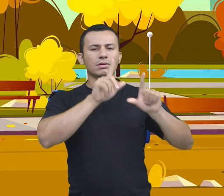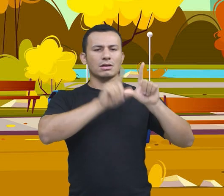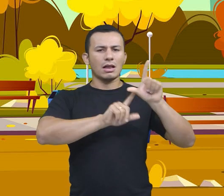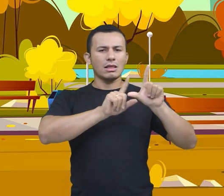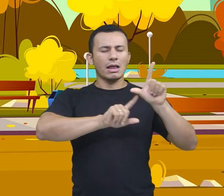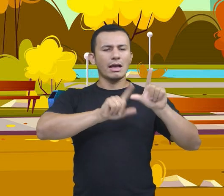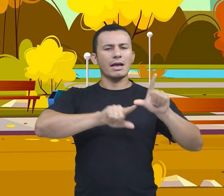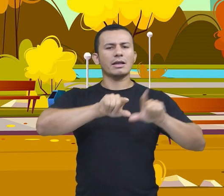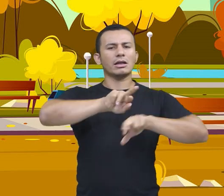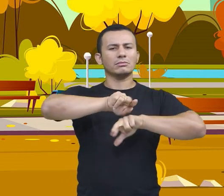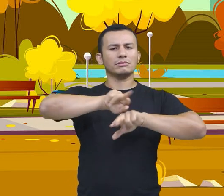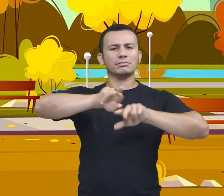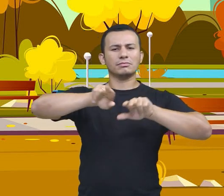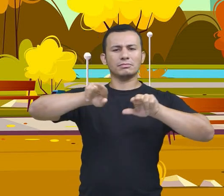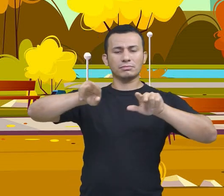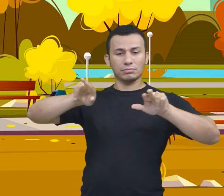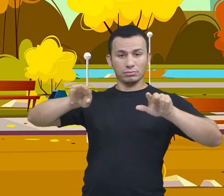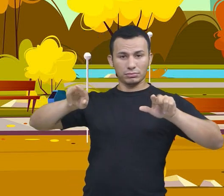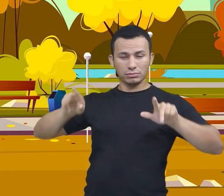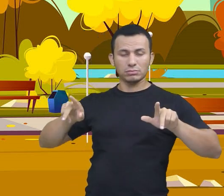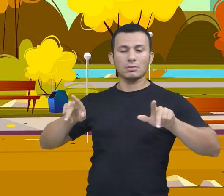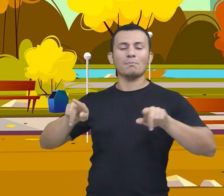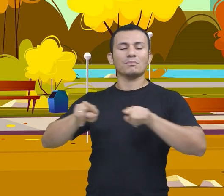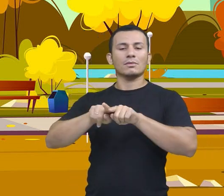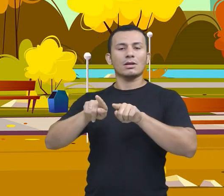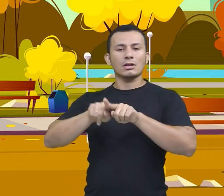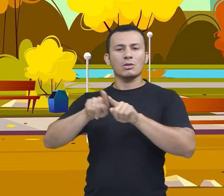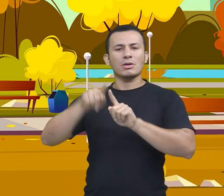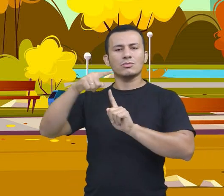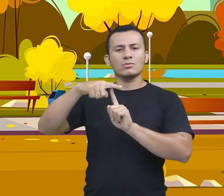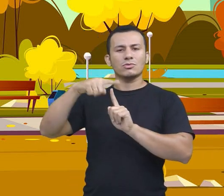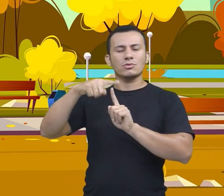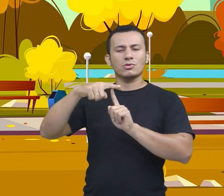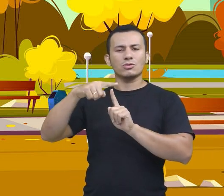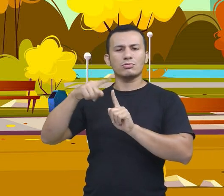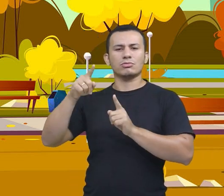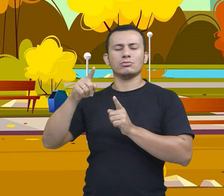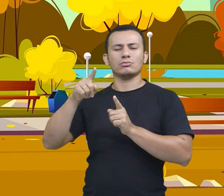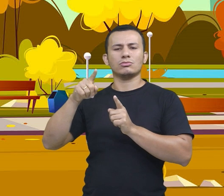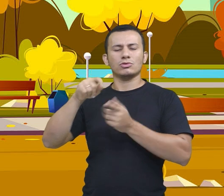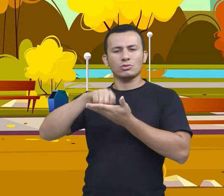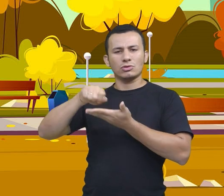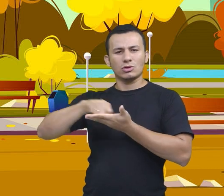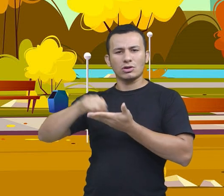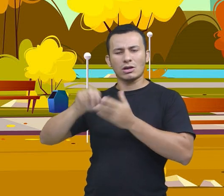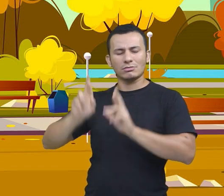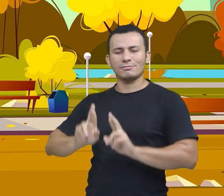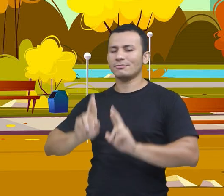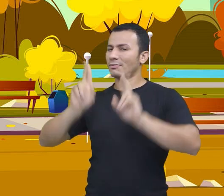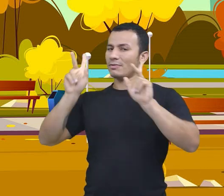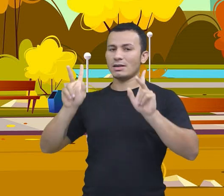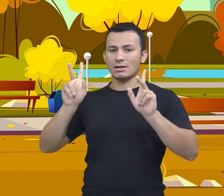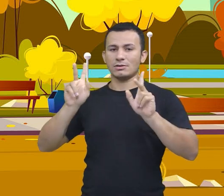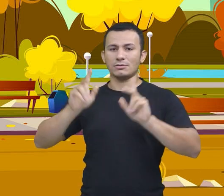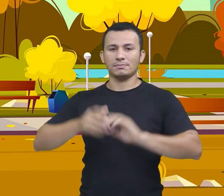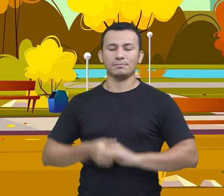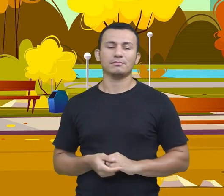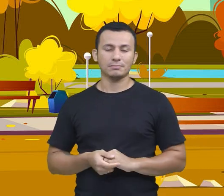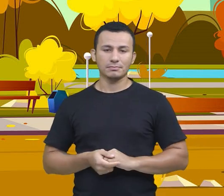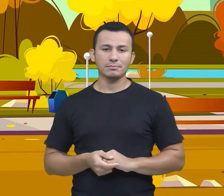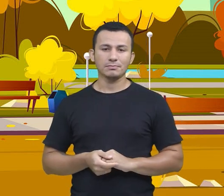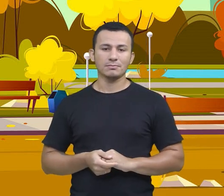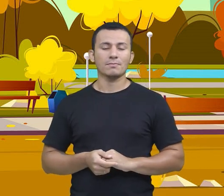letras, várias formas de expressão diferente? Há vários tipos